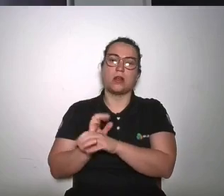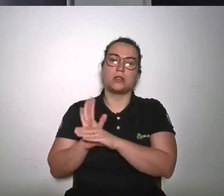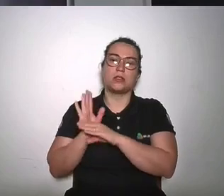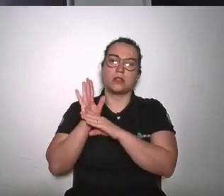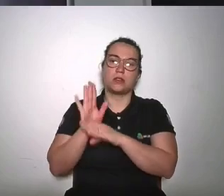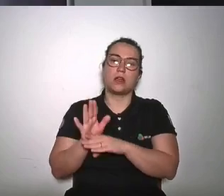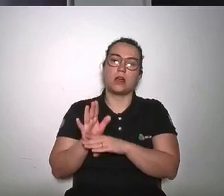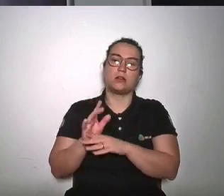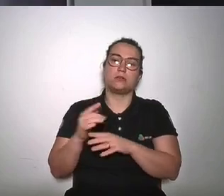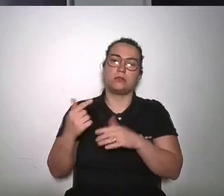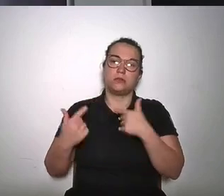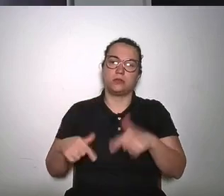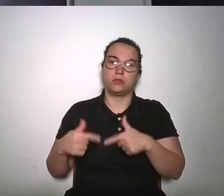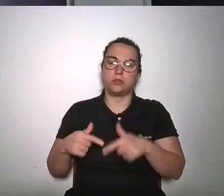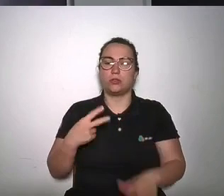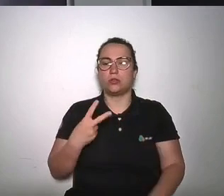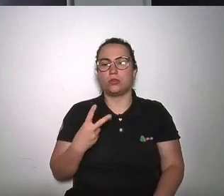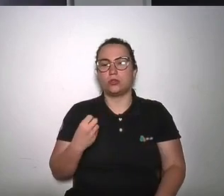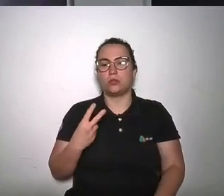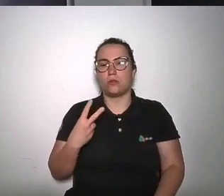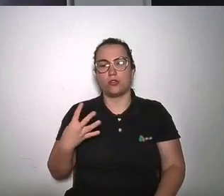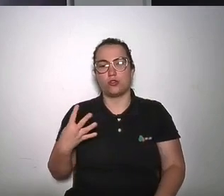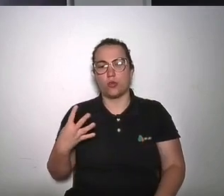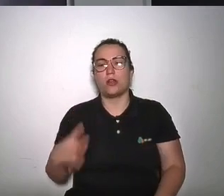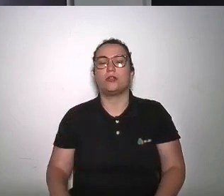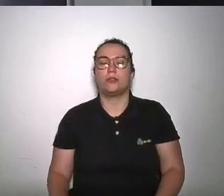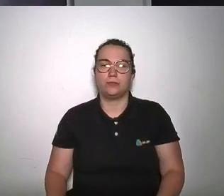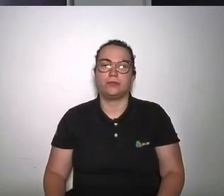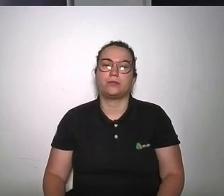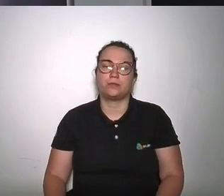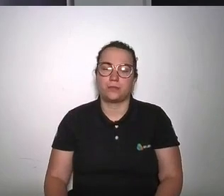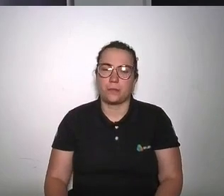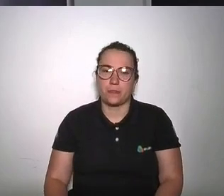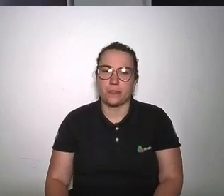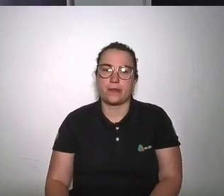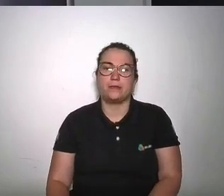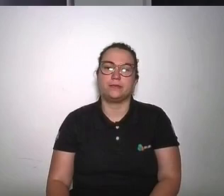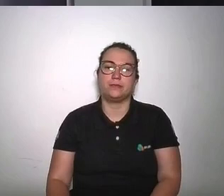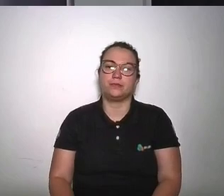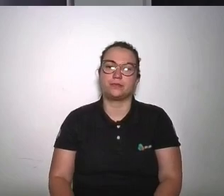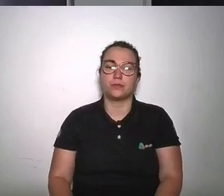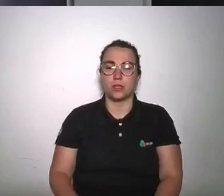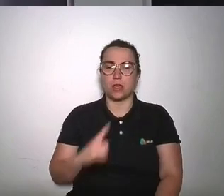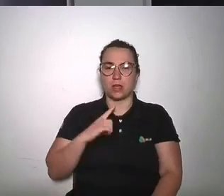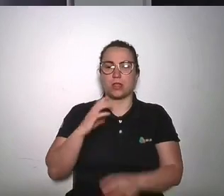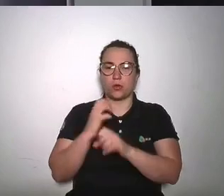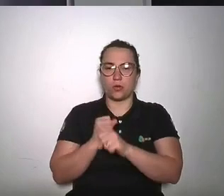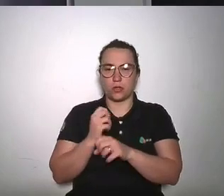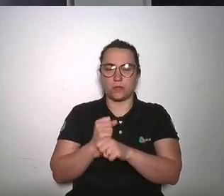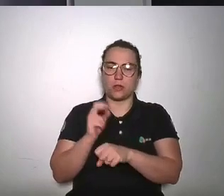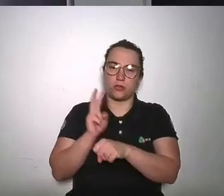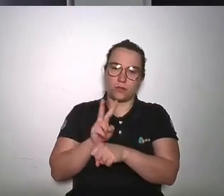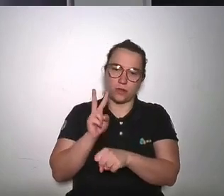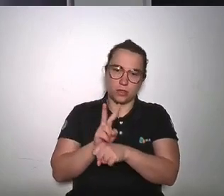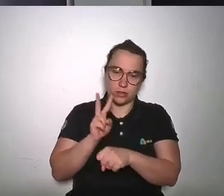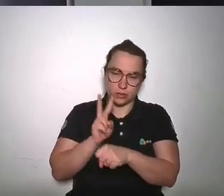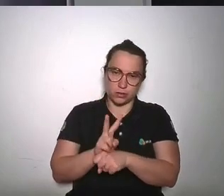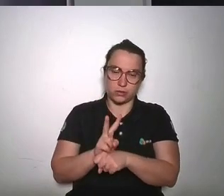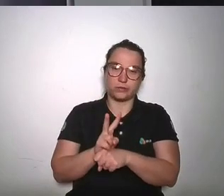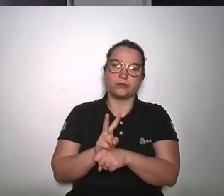o exercício de 2024. Compreendendo, aí vem o orçamento fiscal referente aos